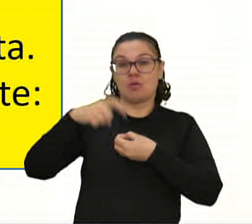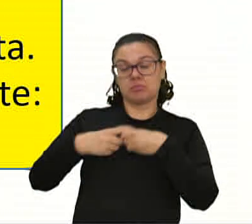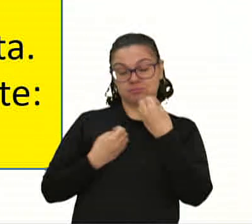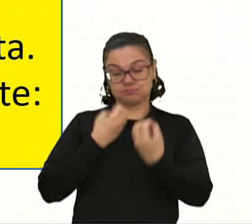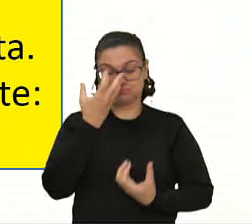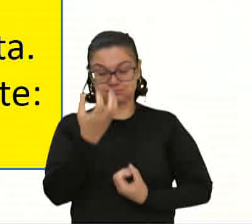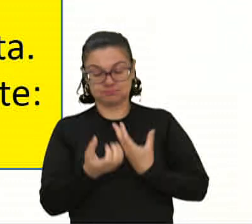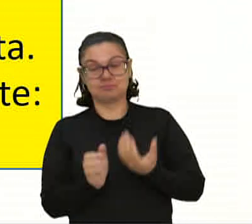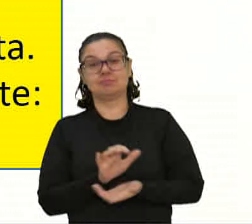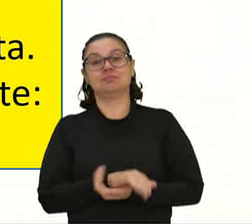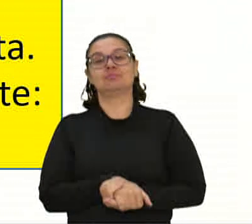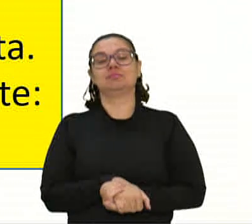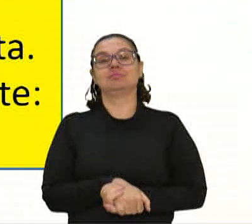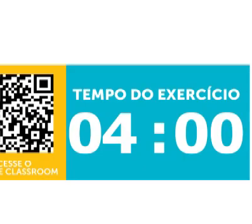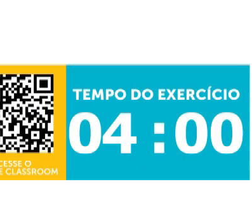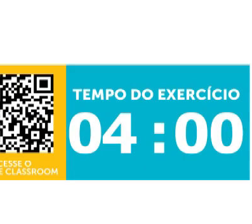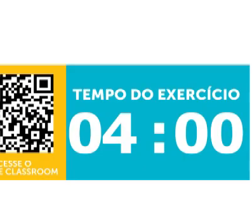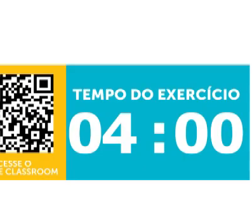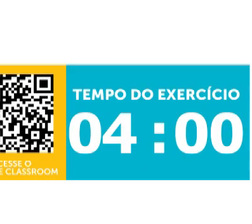comentários complementares.